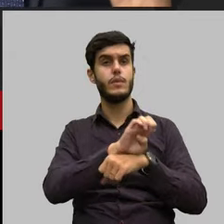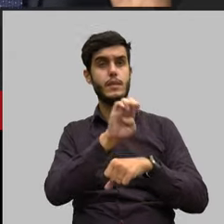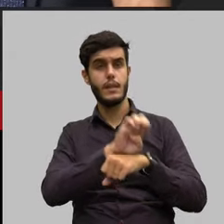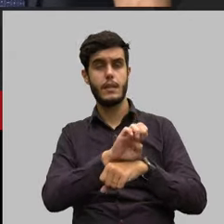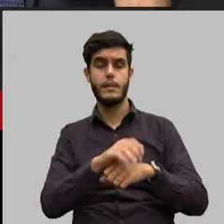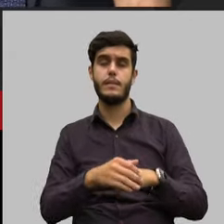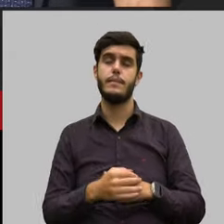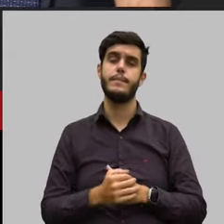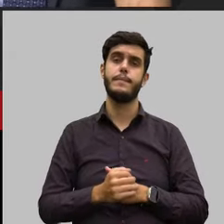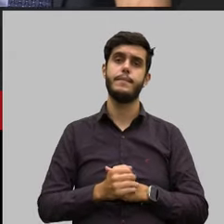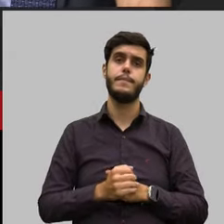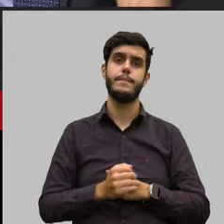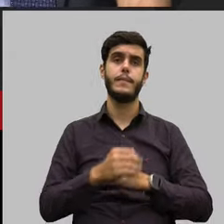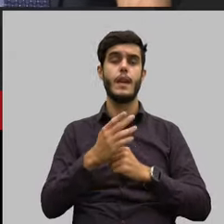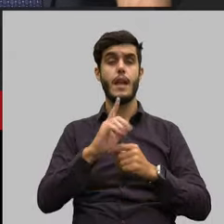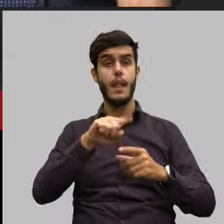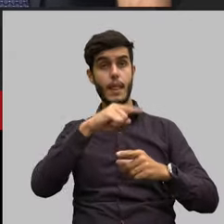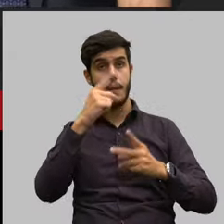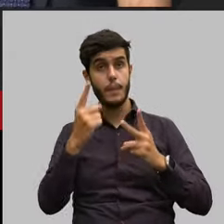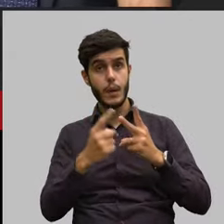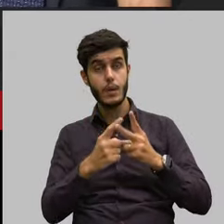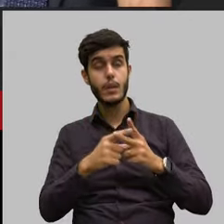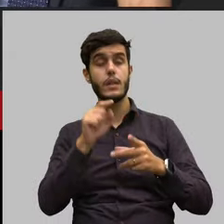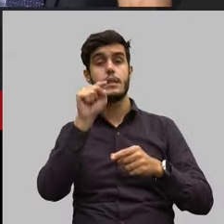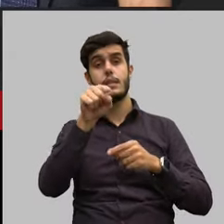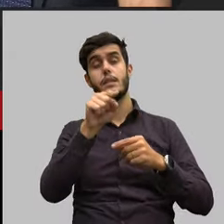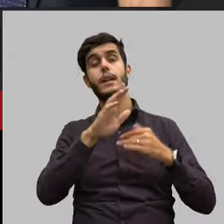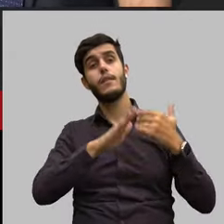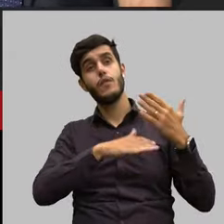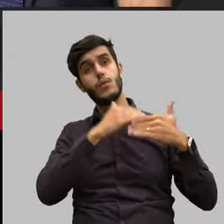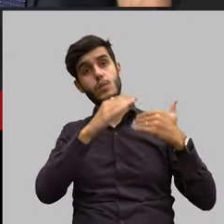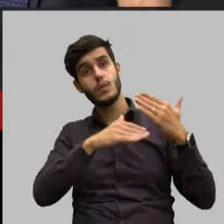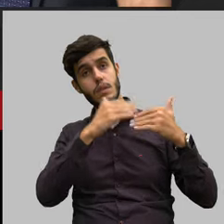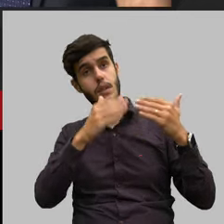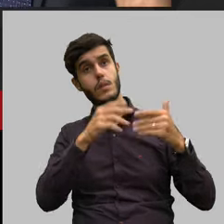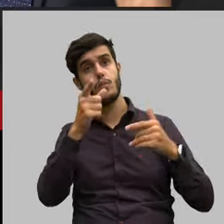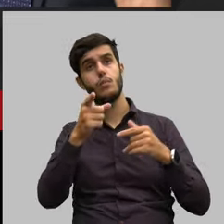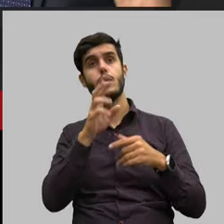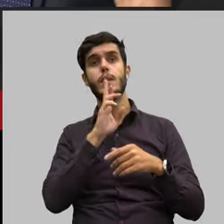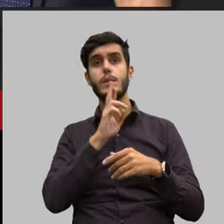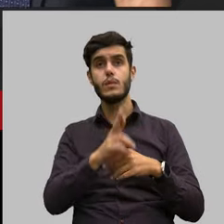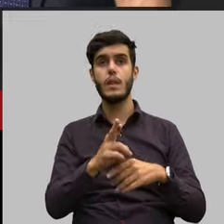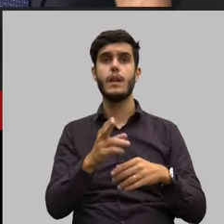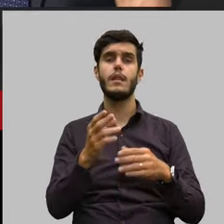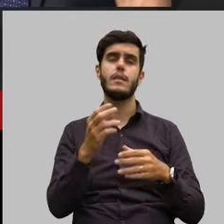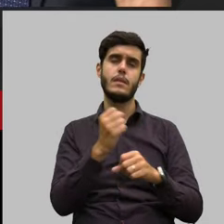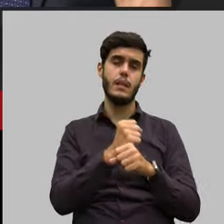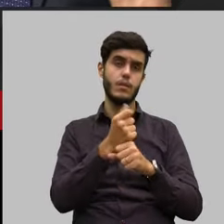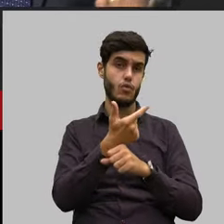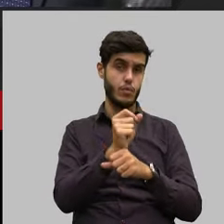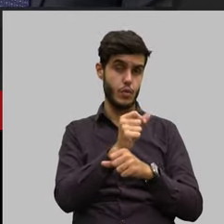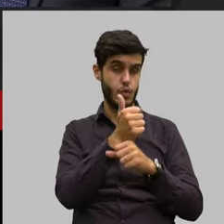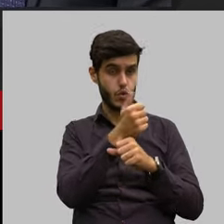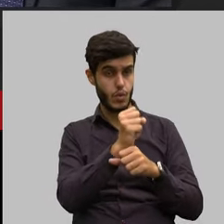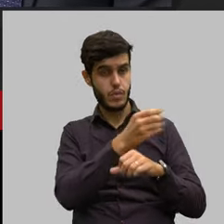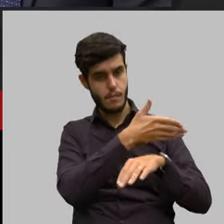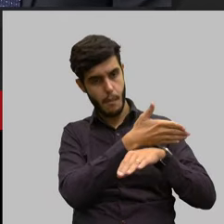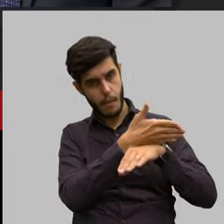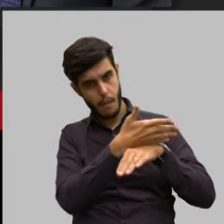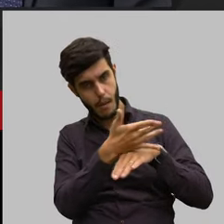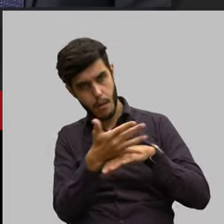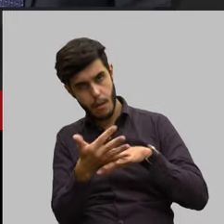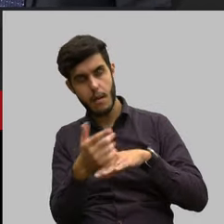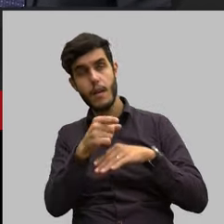apresento a evolução do resultado primário né Eh também a partir de 2018 que mostra a